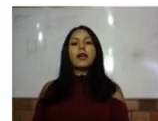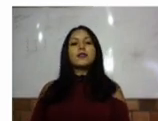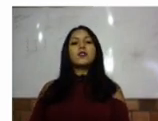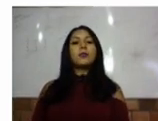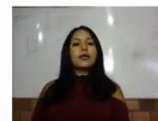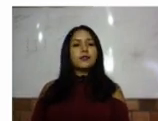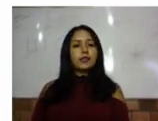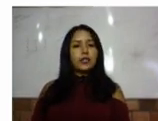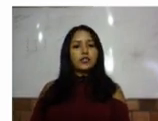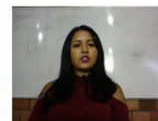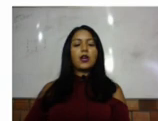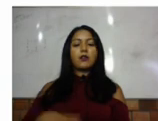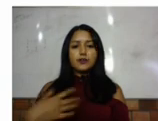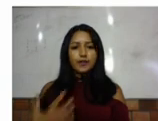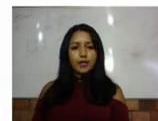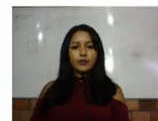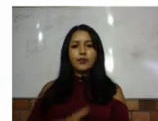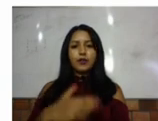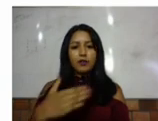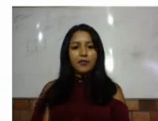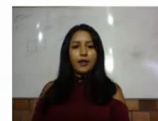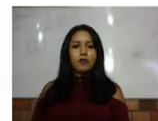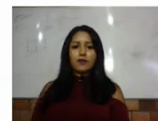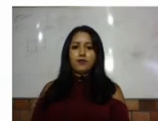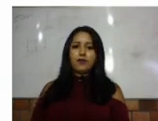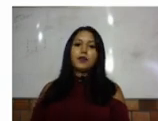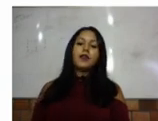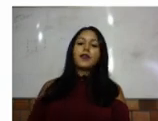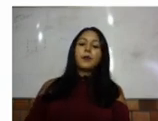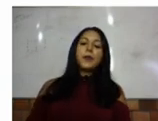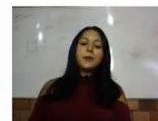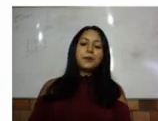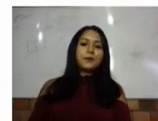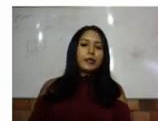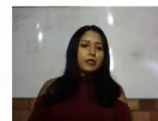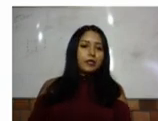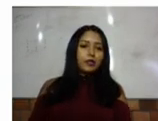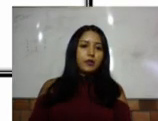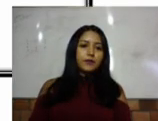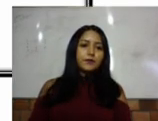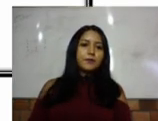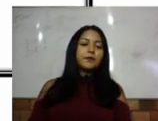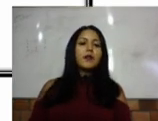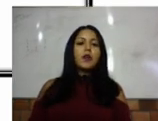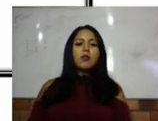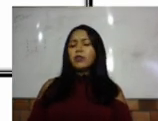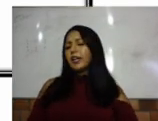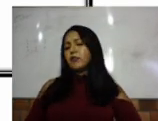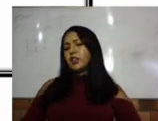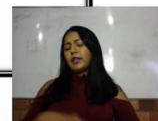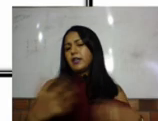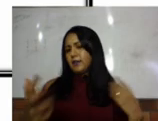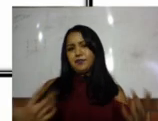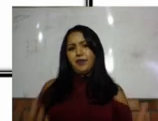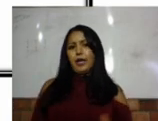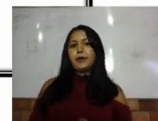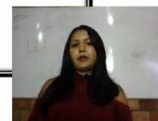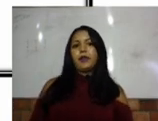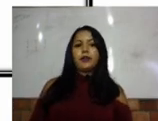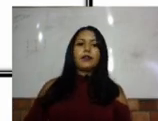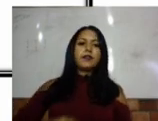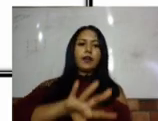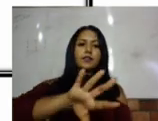o que acontece no presente está acontecendo que tem uma frequência tá bom e onde é que